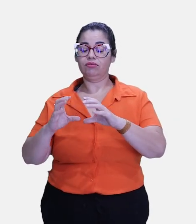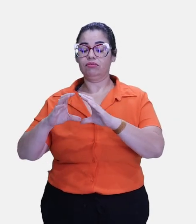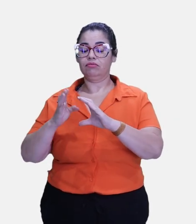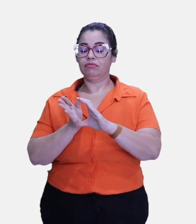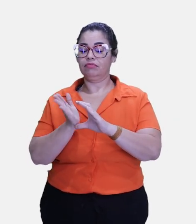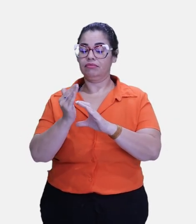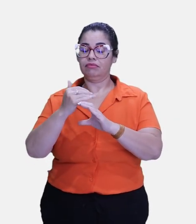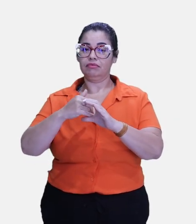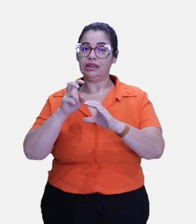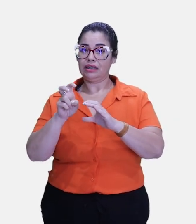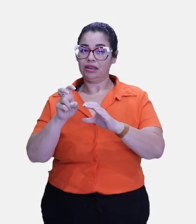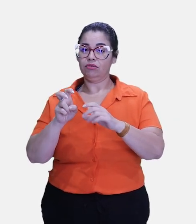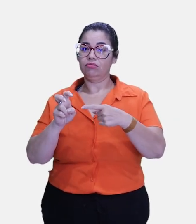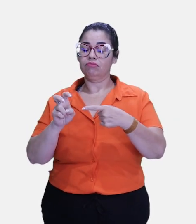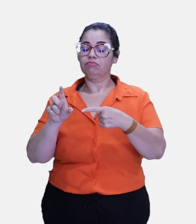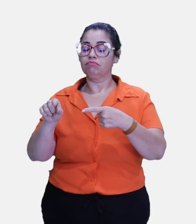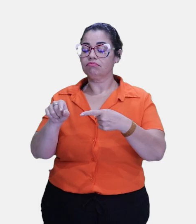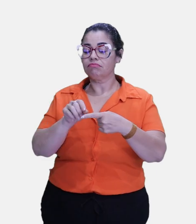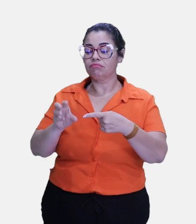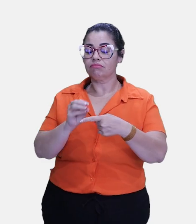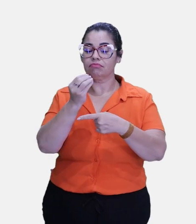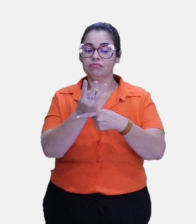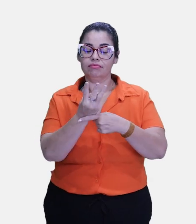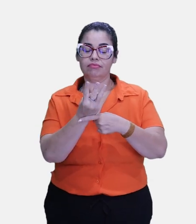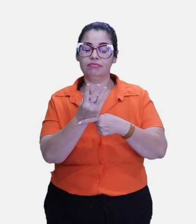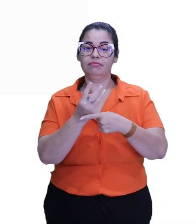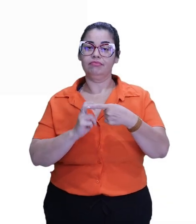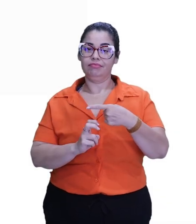foi dividido em 5 partes, mas só 3 foram destacadas.